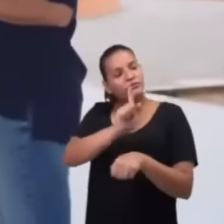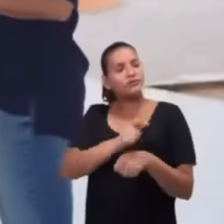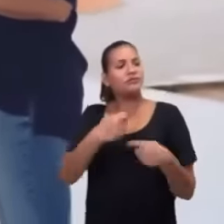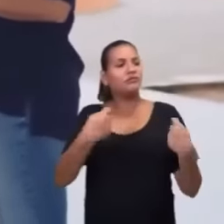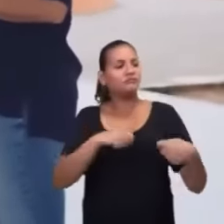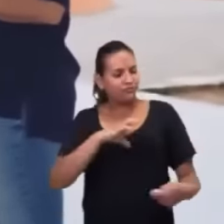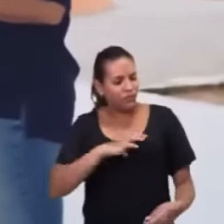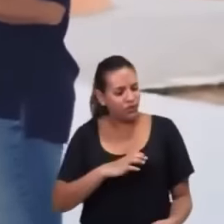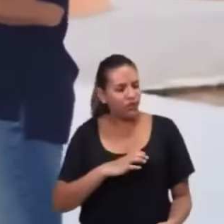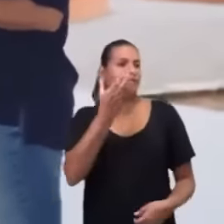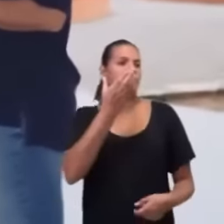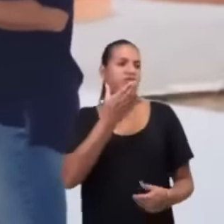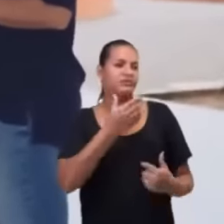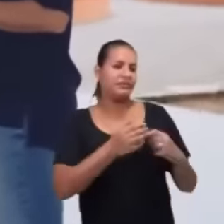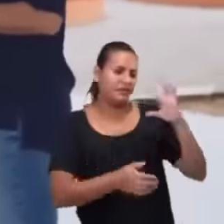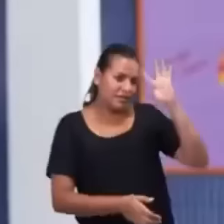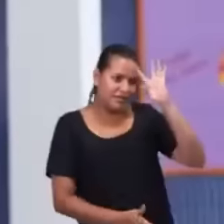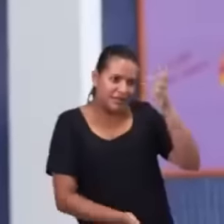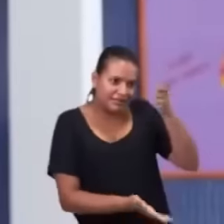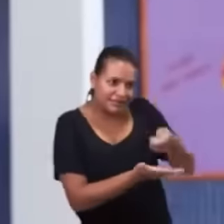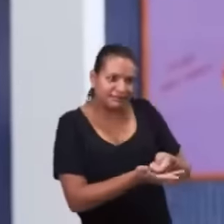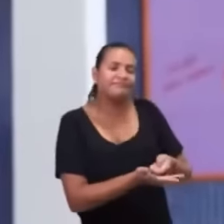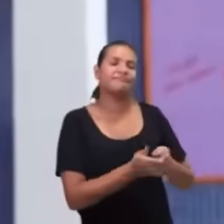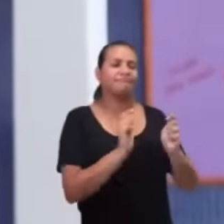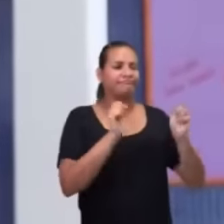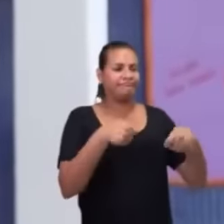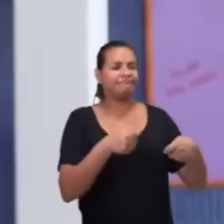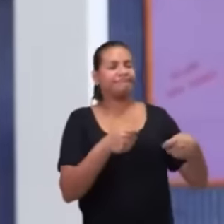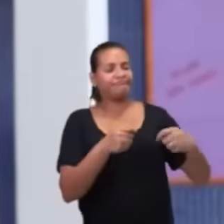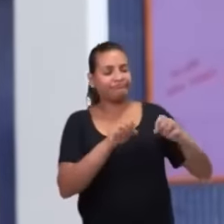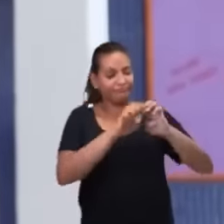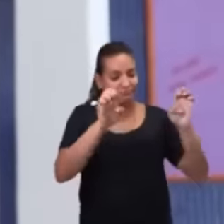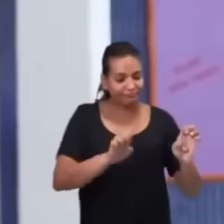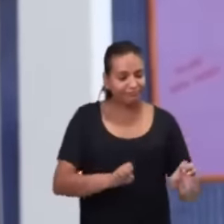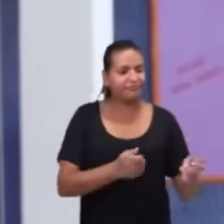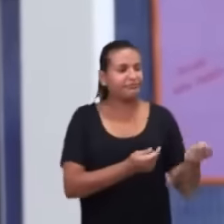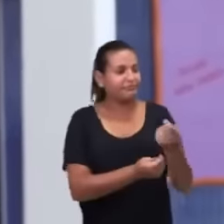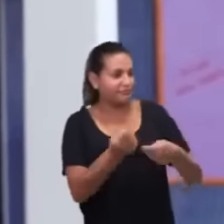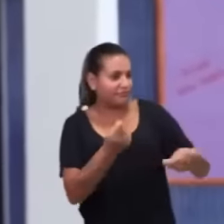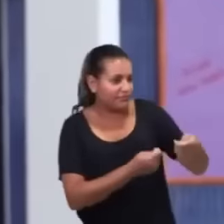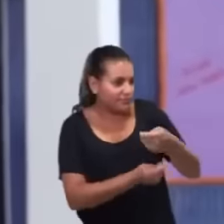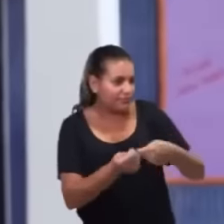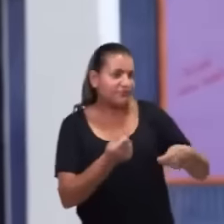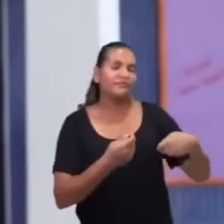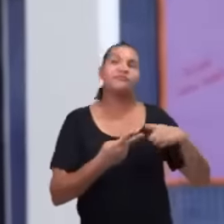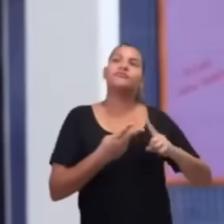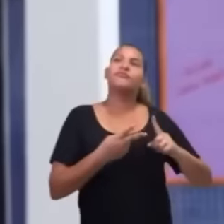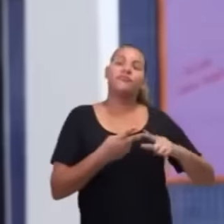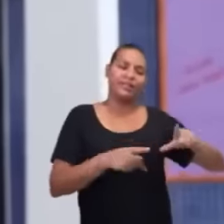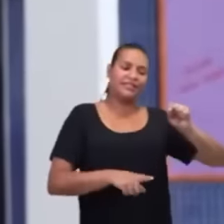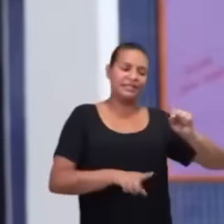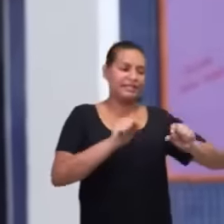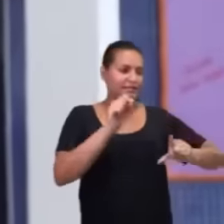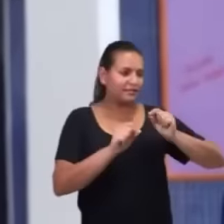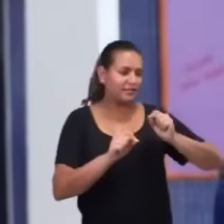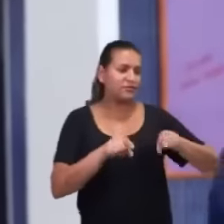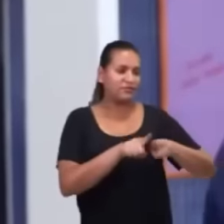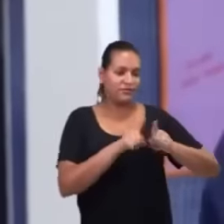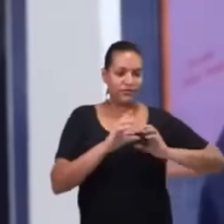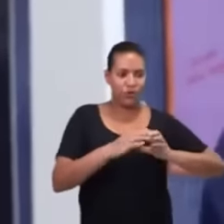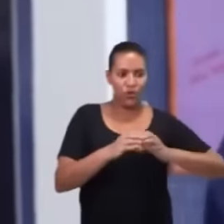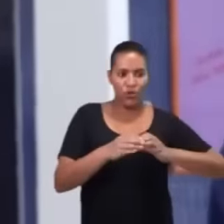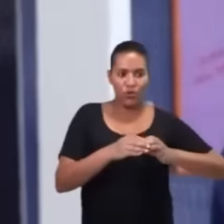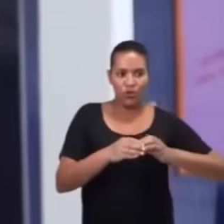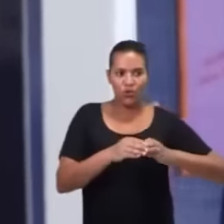muitas vezes são impopulares, né, de reestruturação administrativa, a realização de seleções e